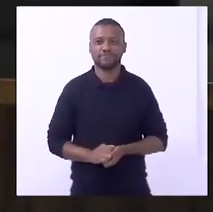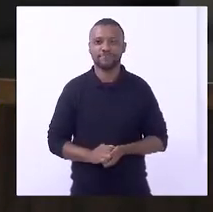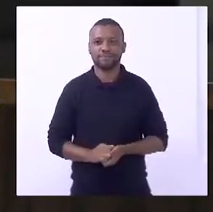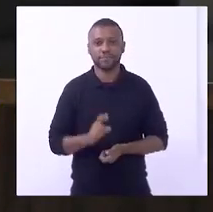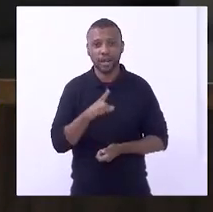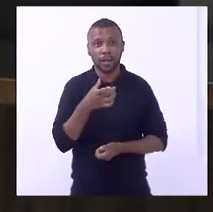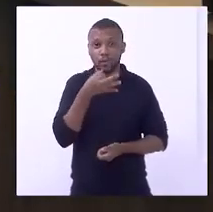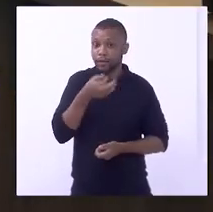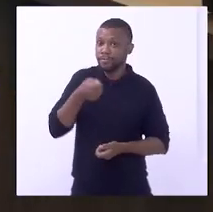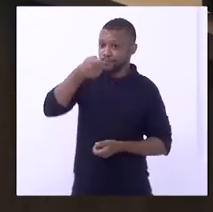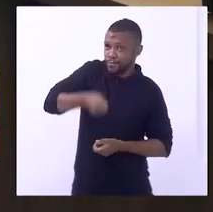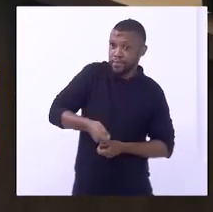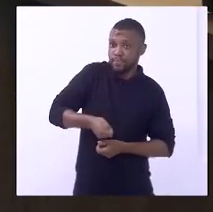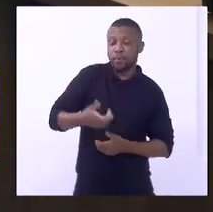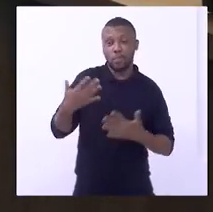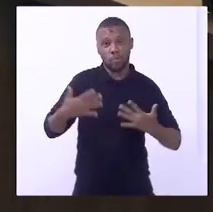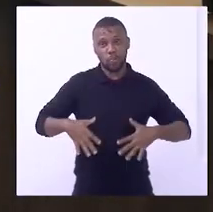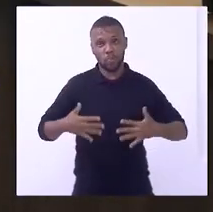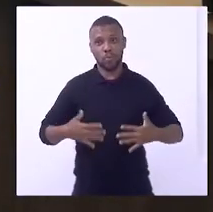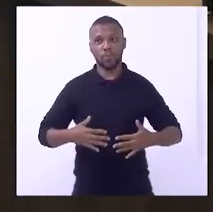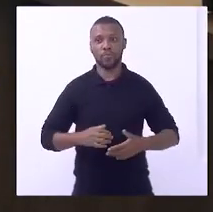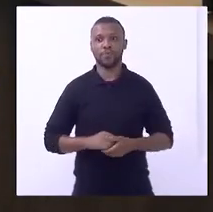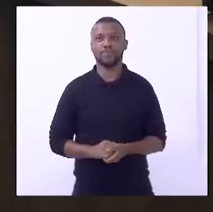bem firme, né?